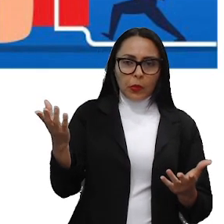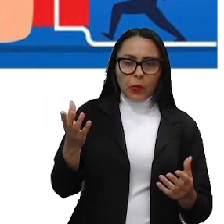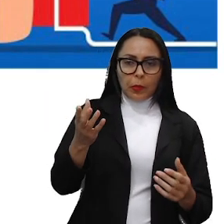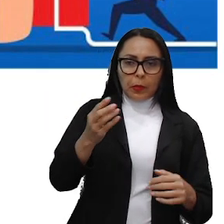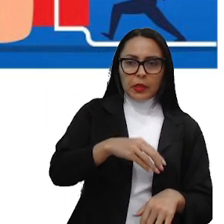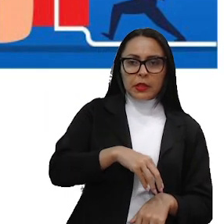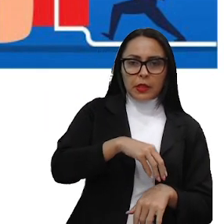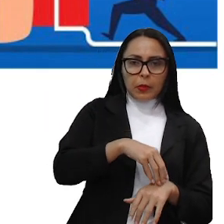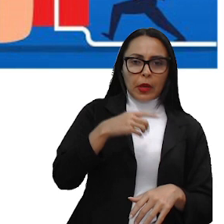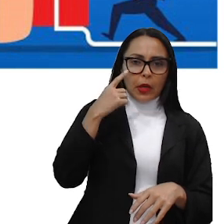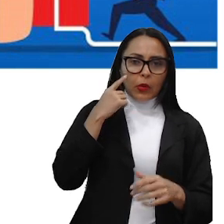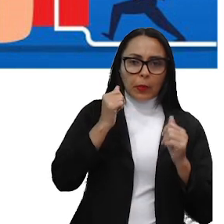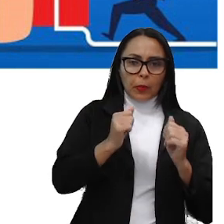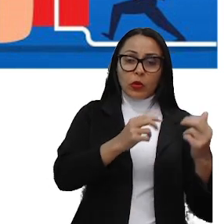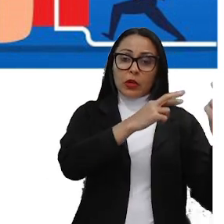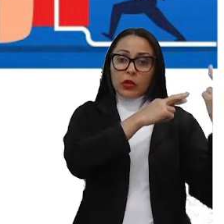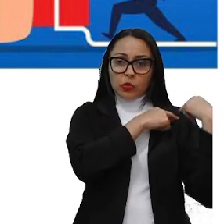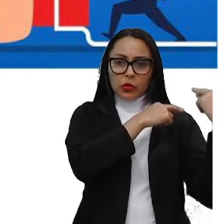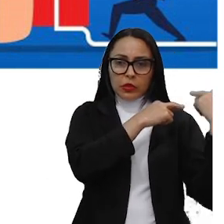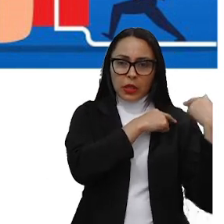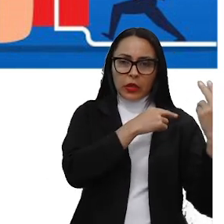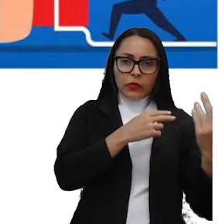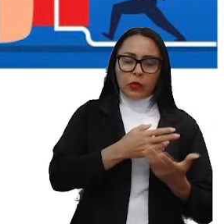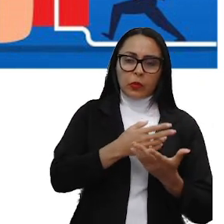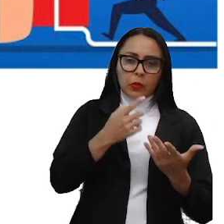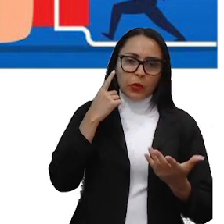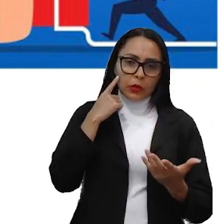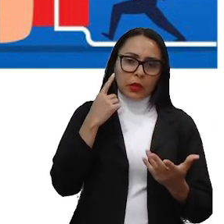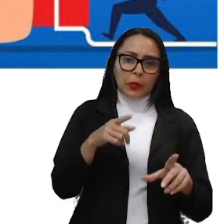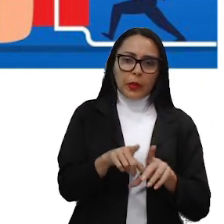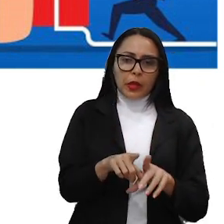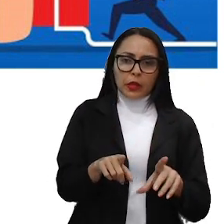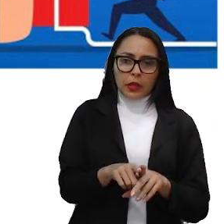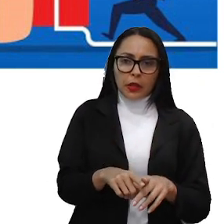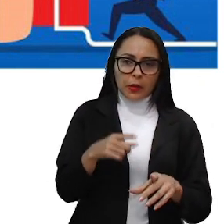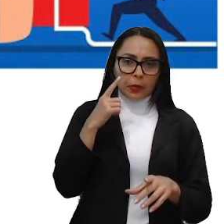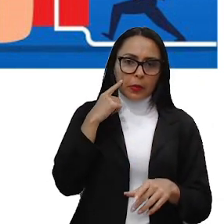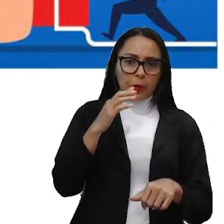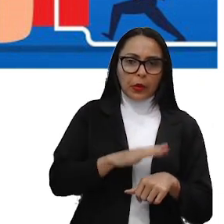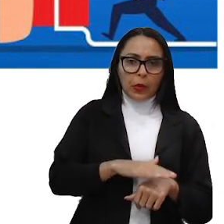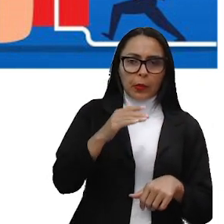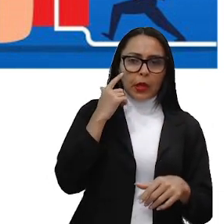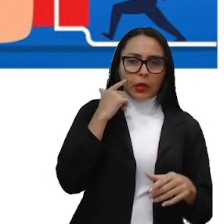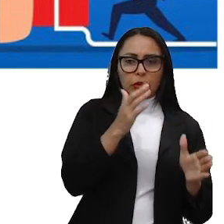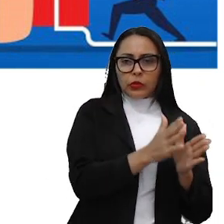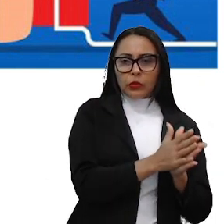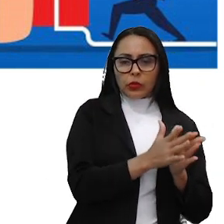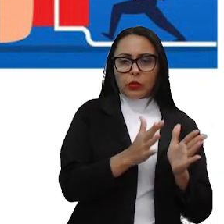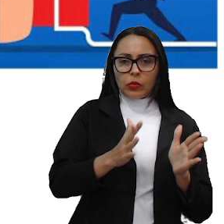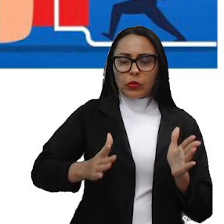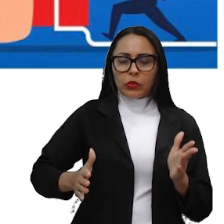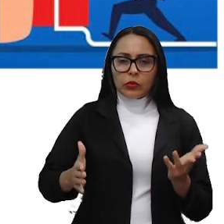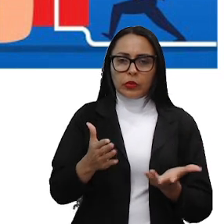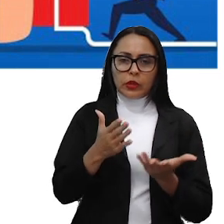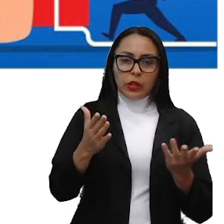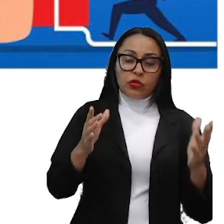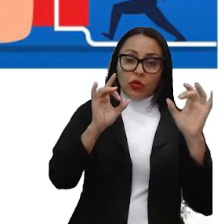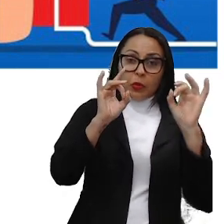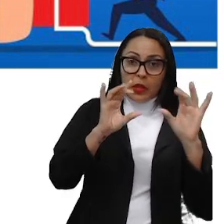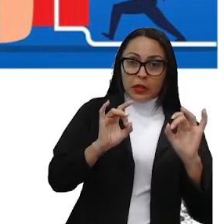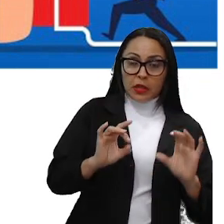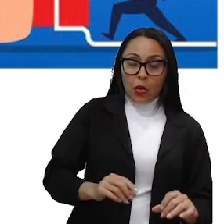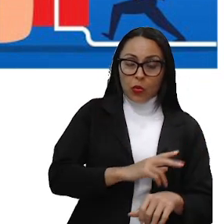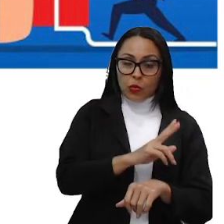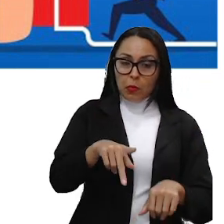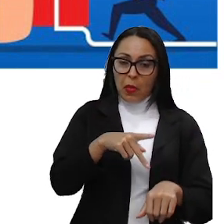como o principal gargalo, por ser responsável direto pela maior parte do custo logístico, em especial no nosso